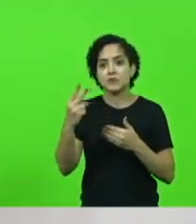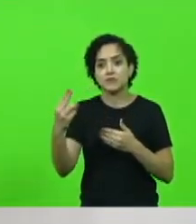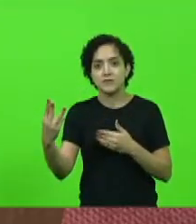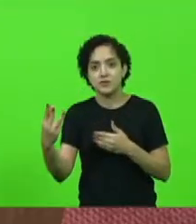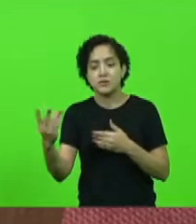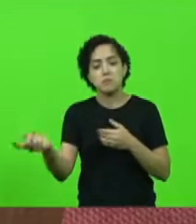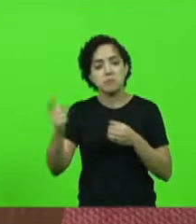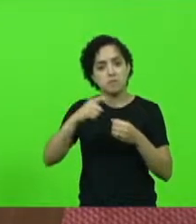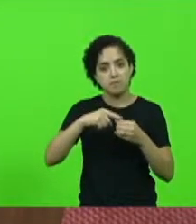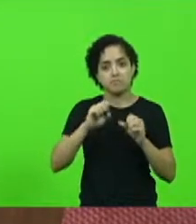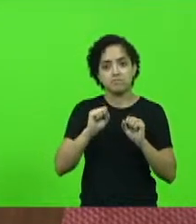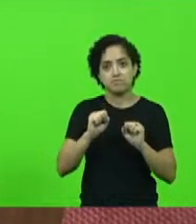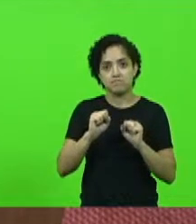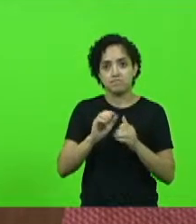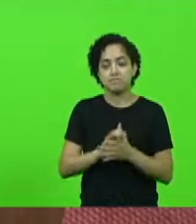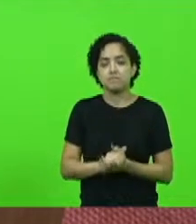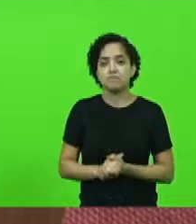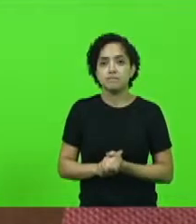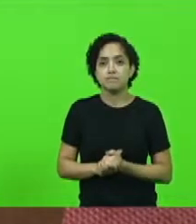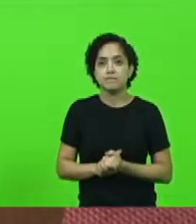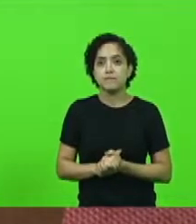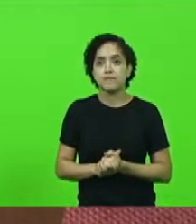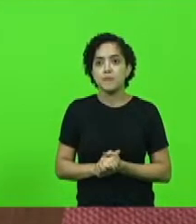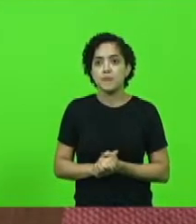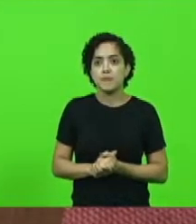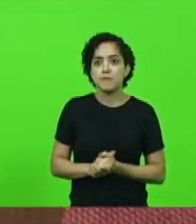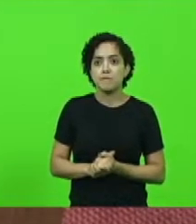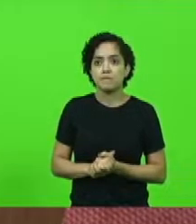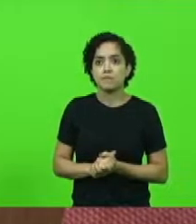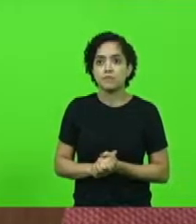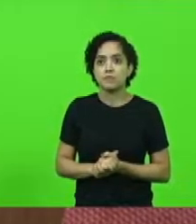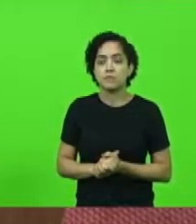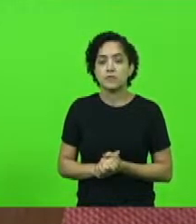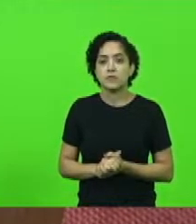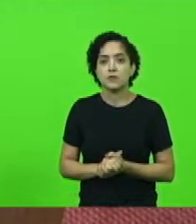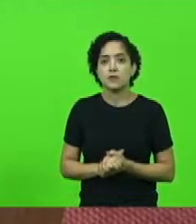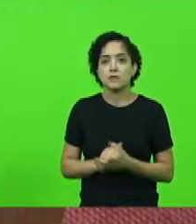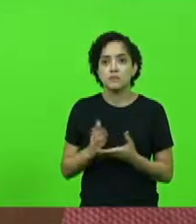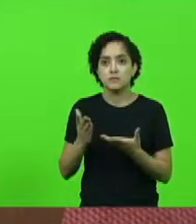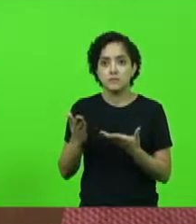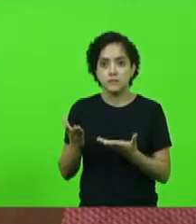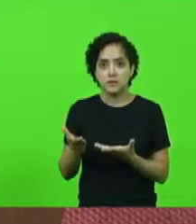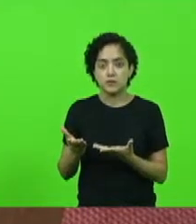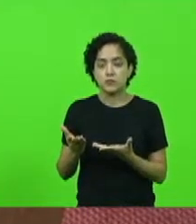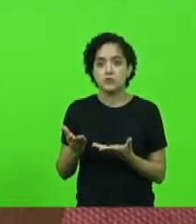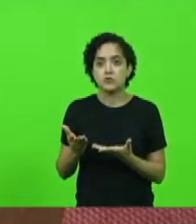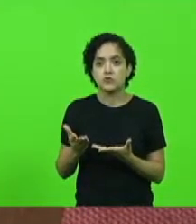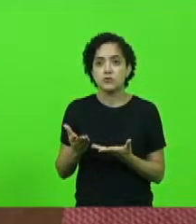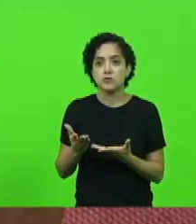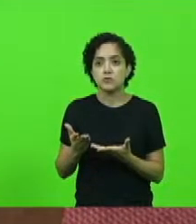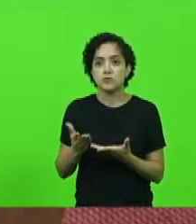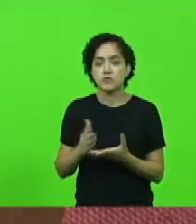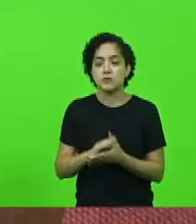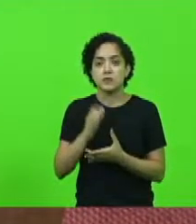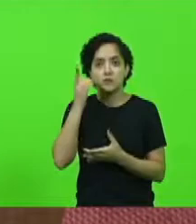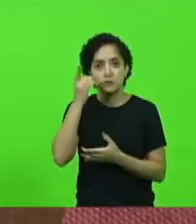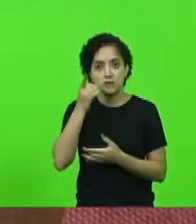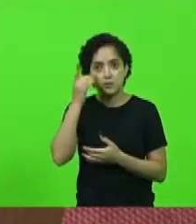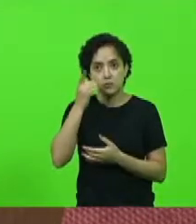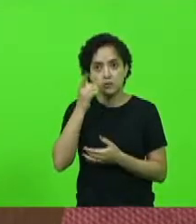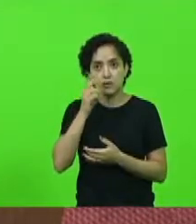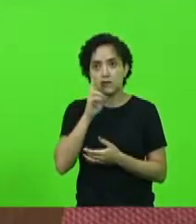forma definitiva. Então, ao mesmo estilo aí do deputado